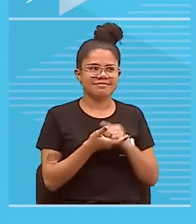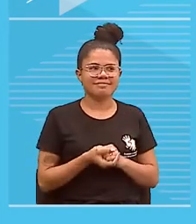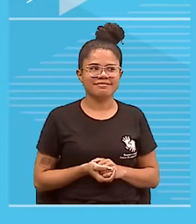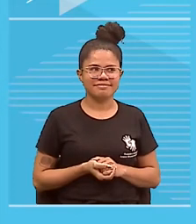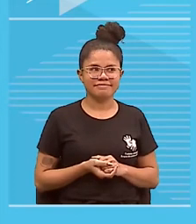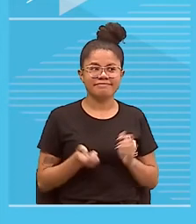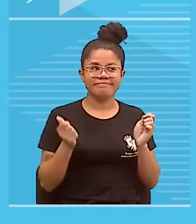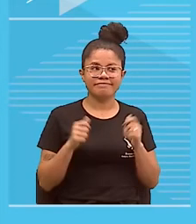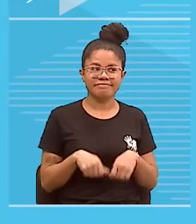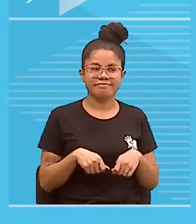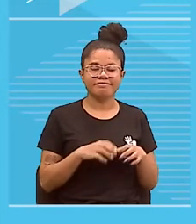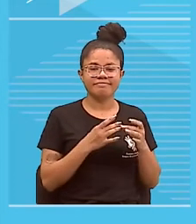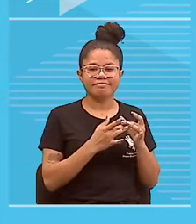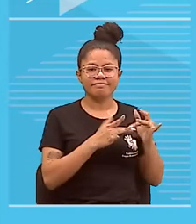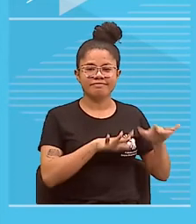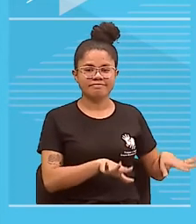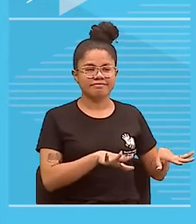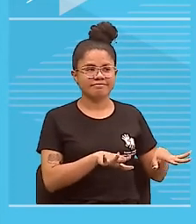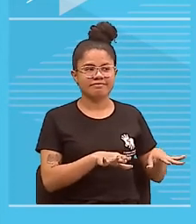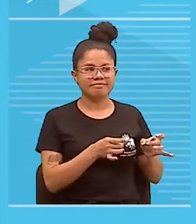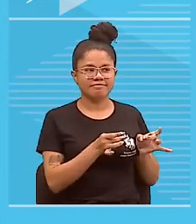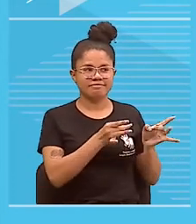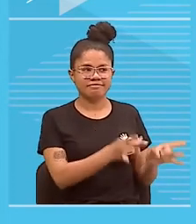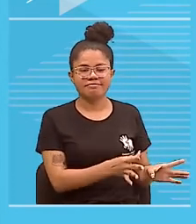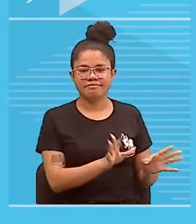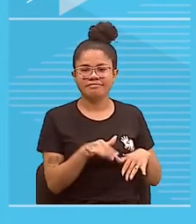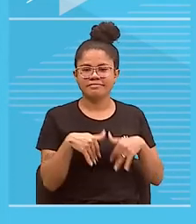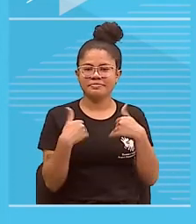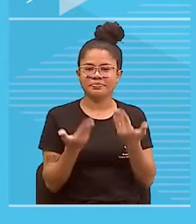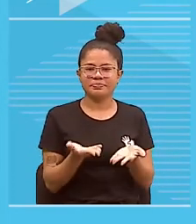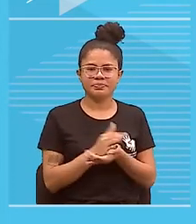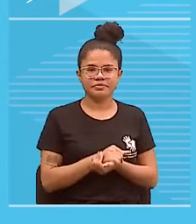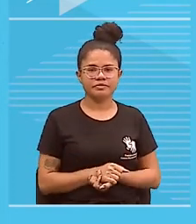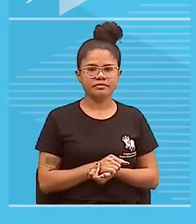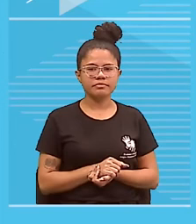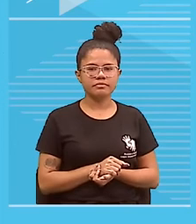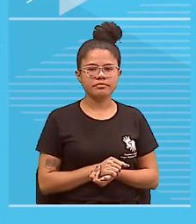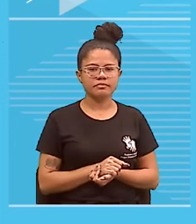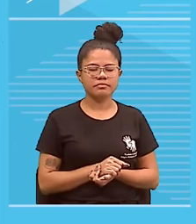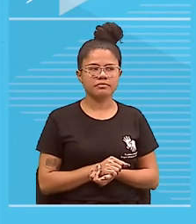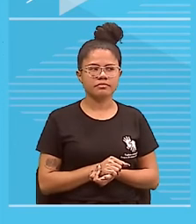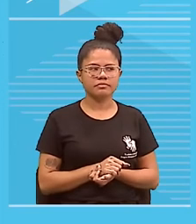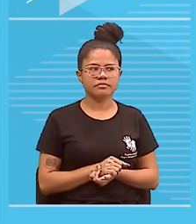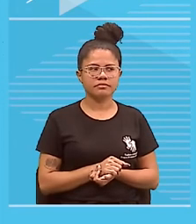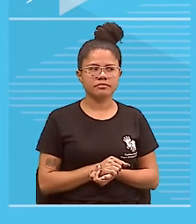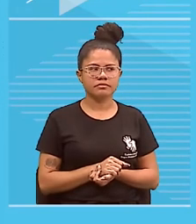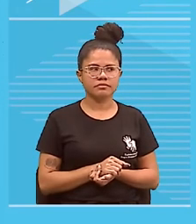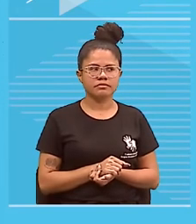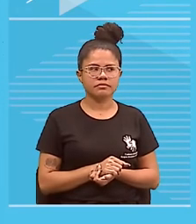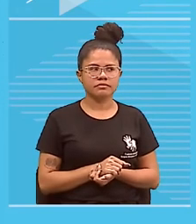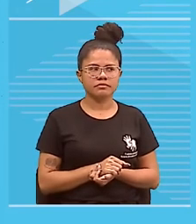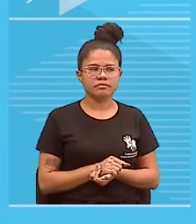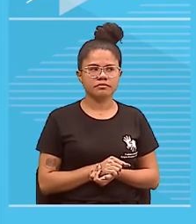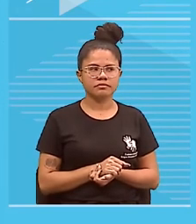e eu elimino o que é importante saber a